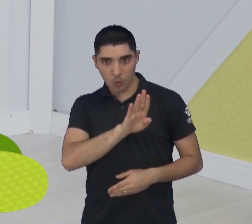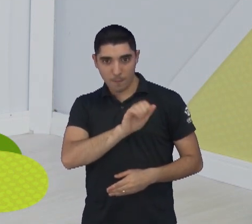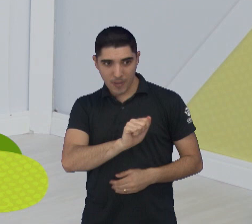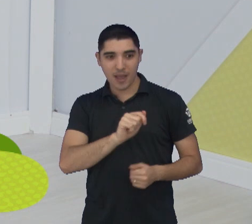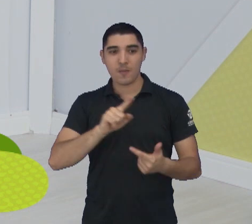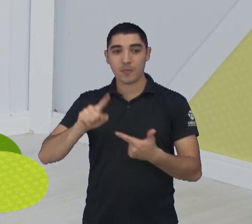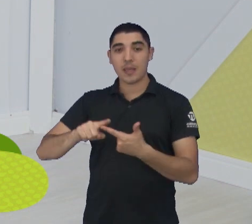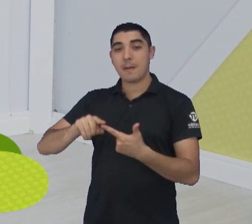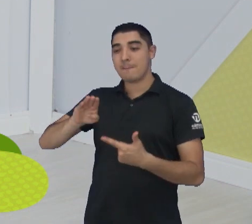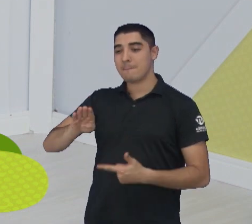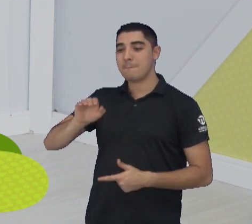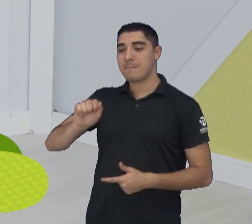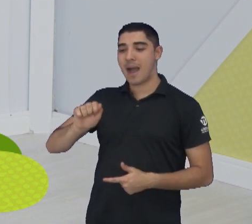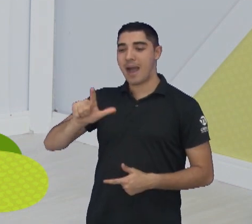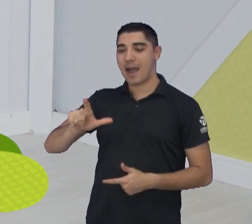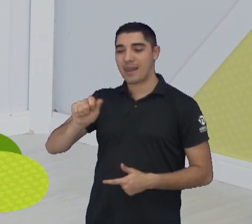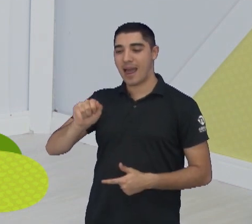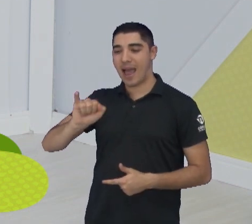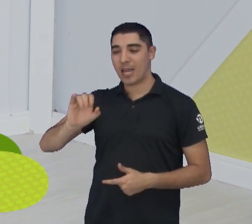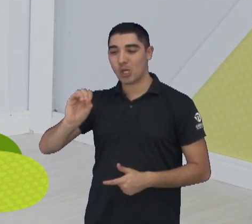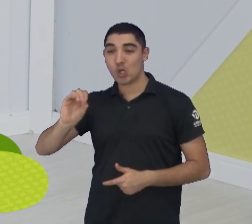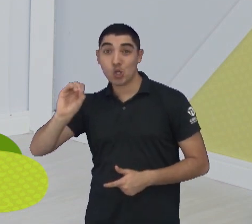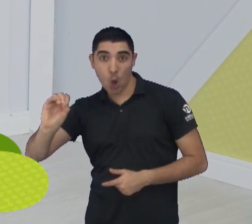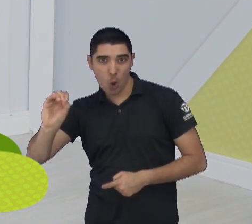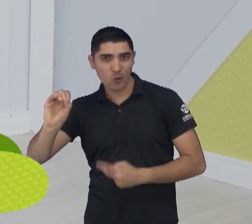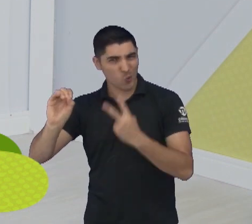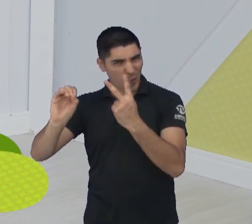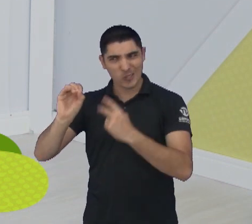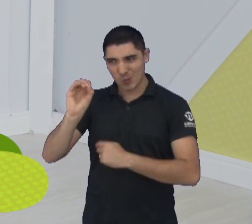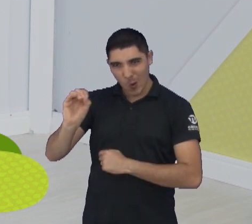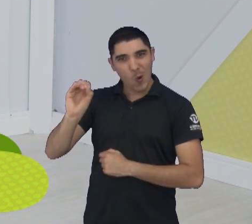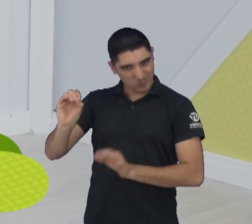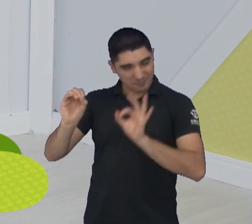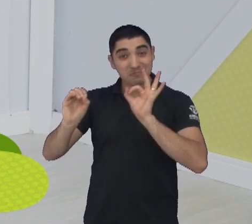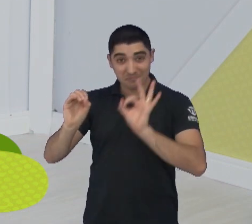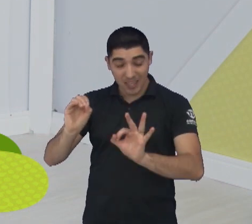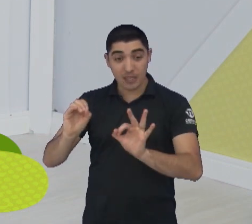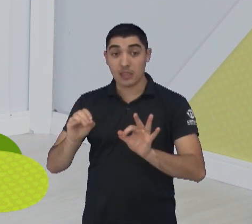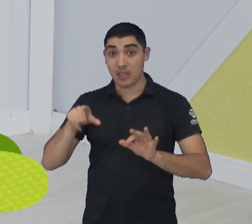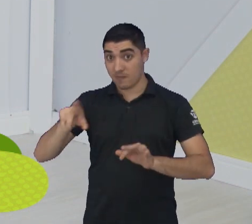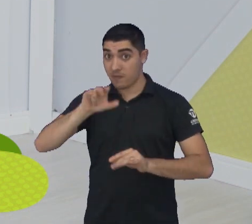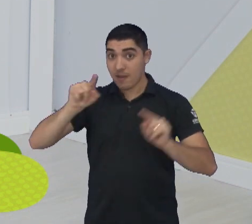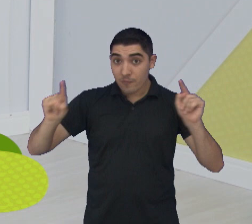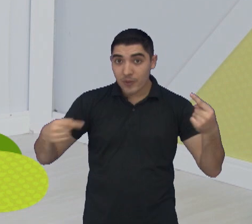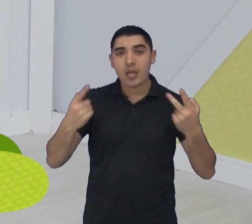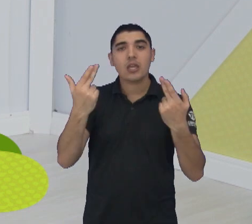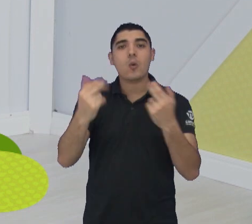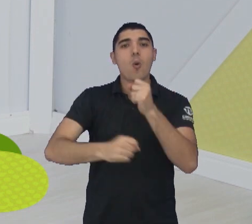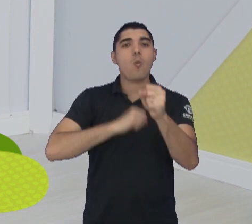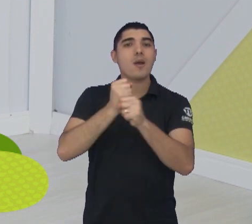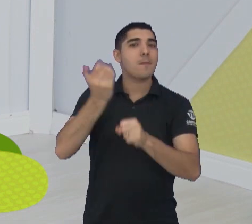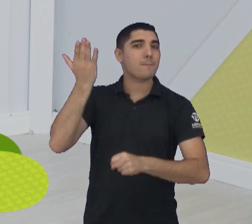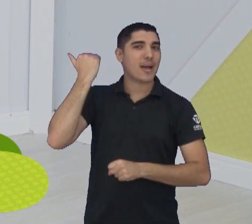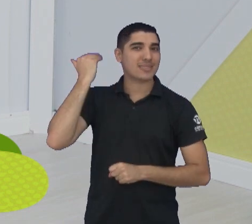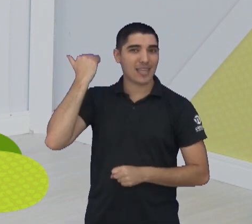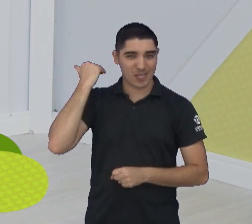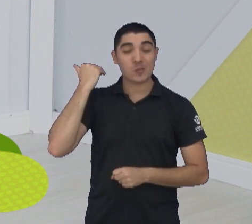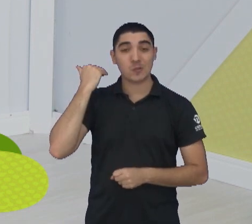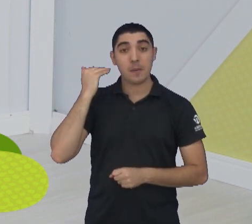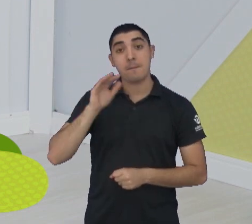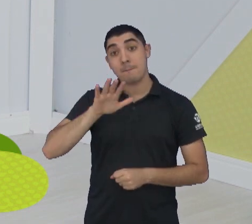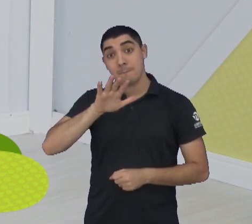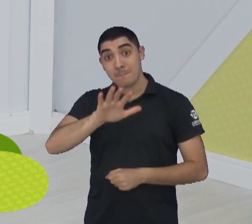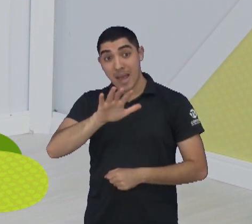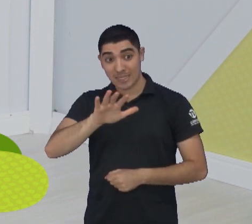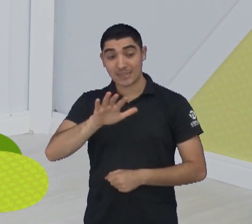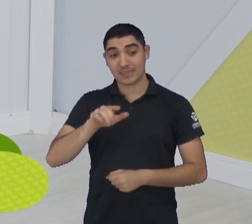2 Os mesmo aí, ó. As duas equipes voltam a se enfrentar numa decisão, repetindo a final do ano passado. Só que antes dessa